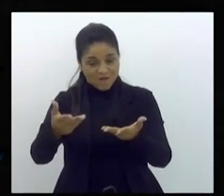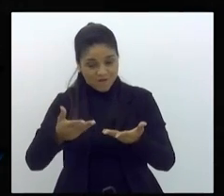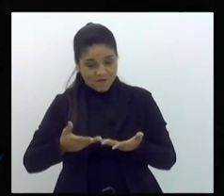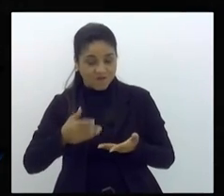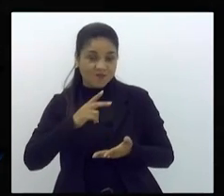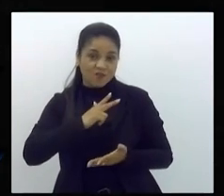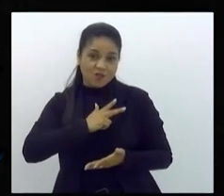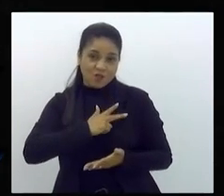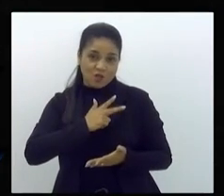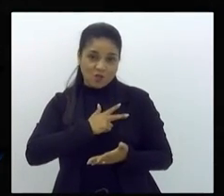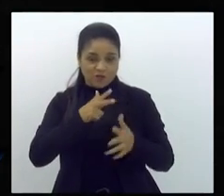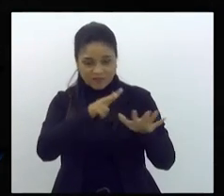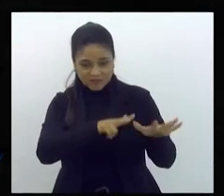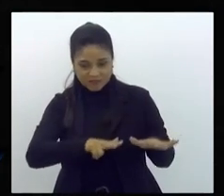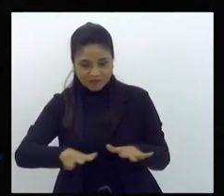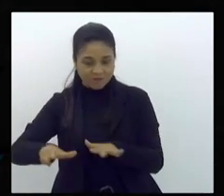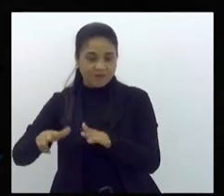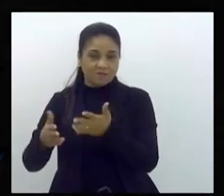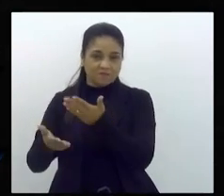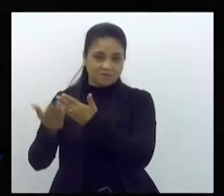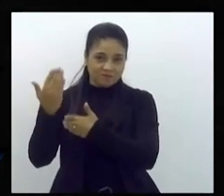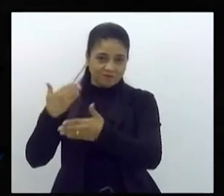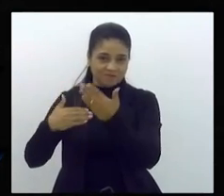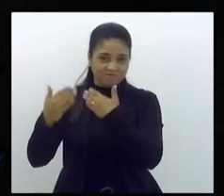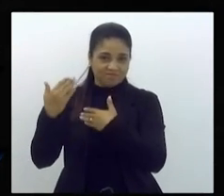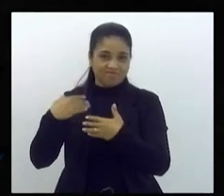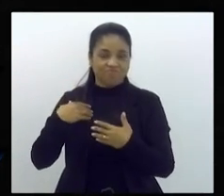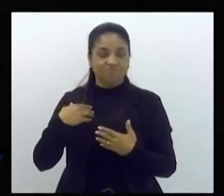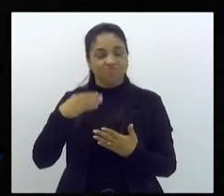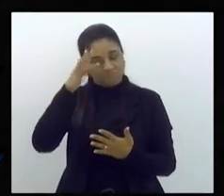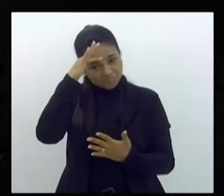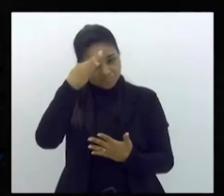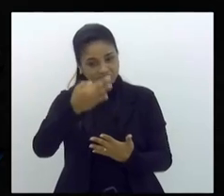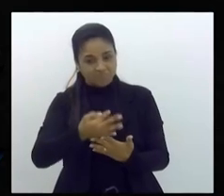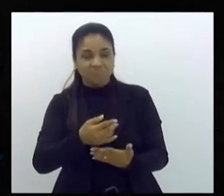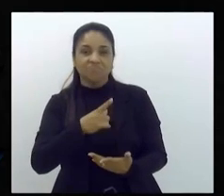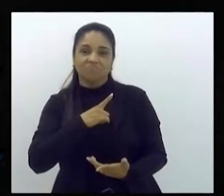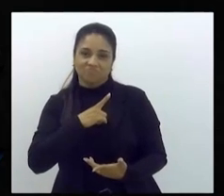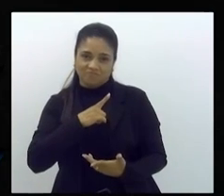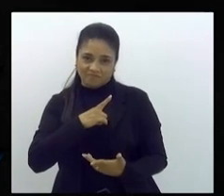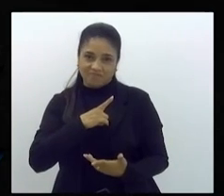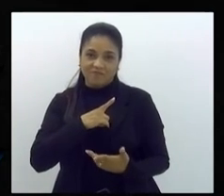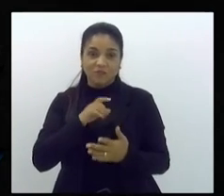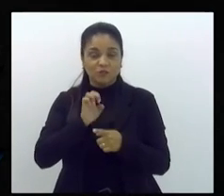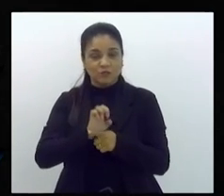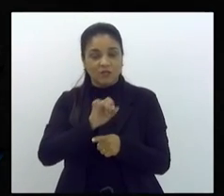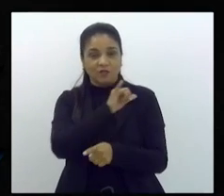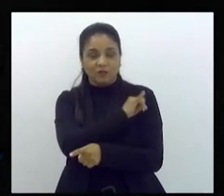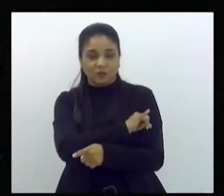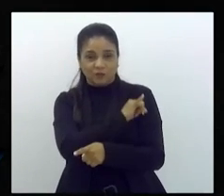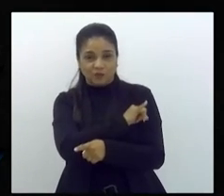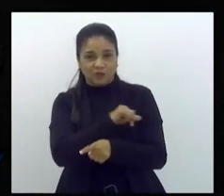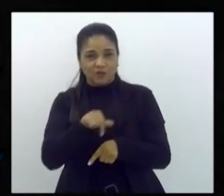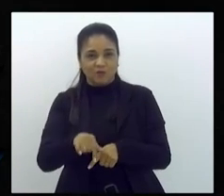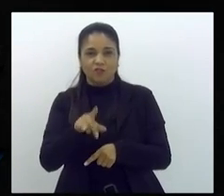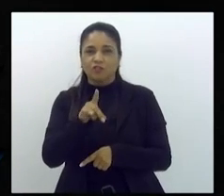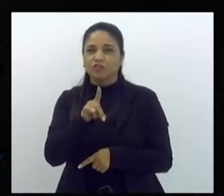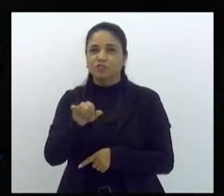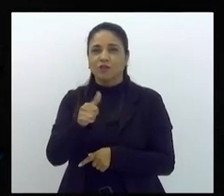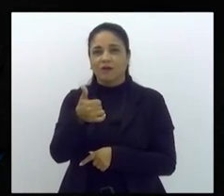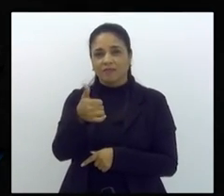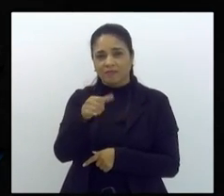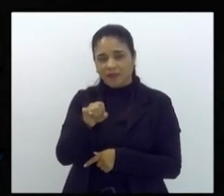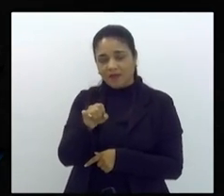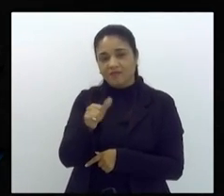Janeiro na semana passada que nos trouxe muitas esperanças ainda mais para o estado do Rio ele esteve aqui no dia 10